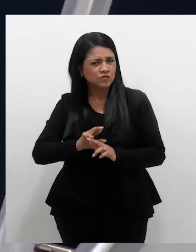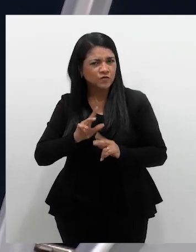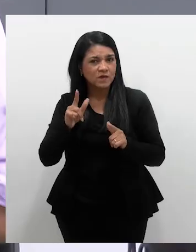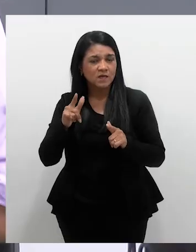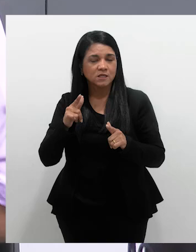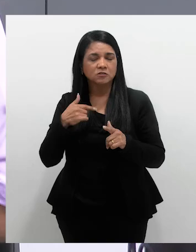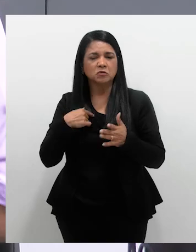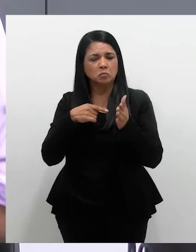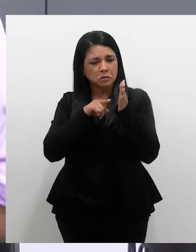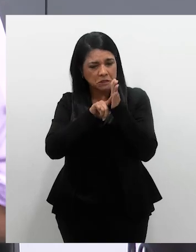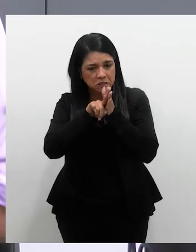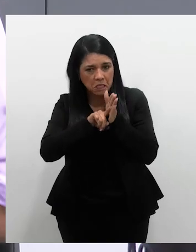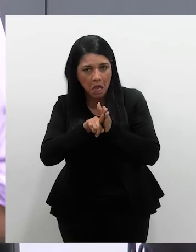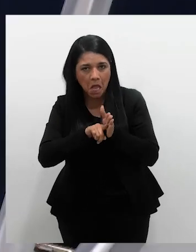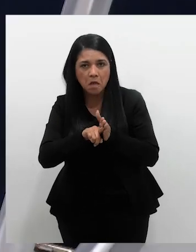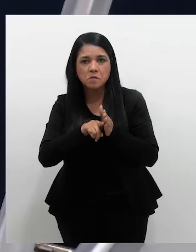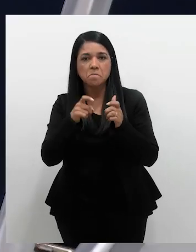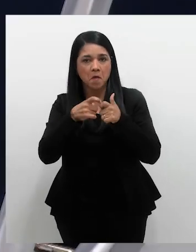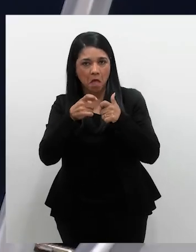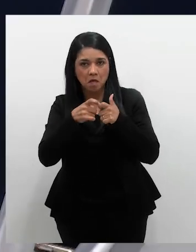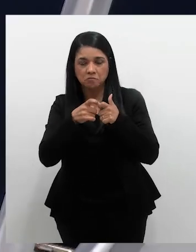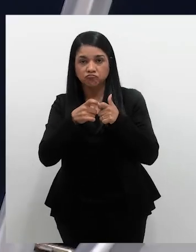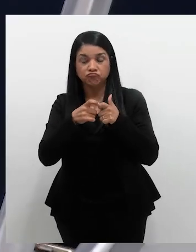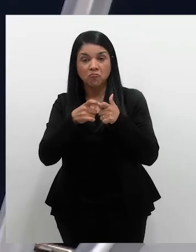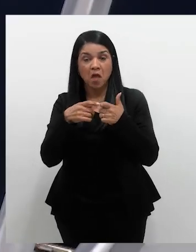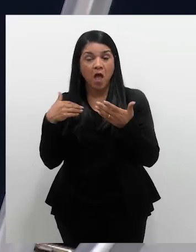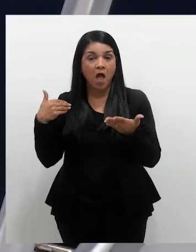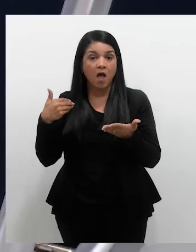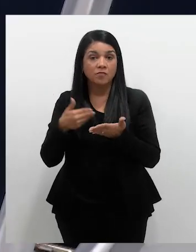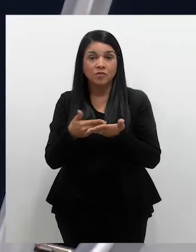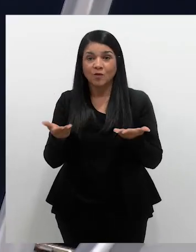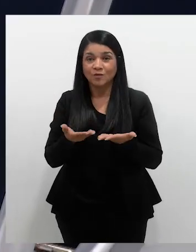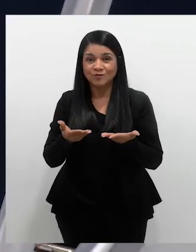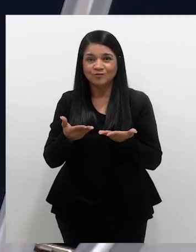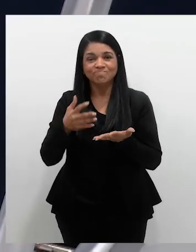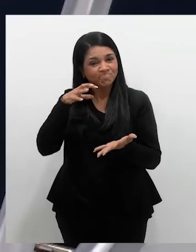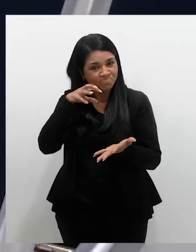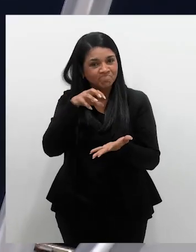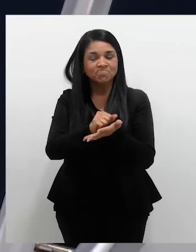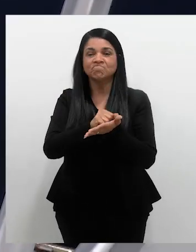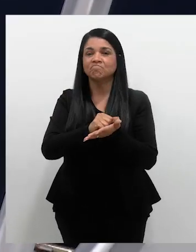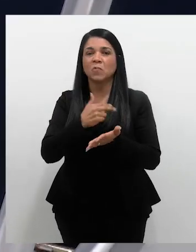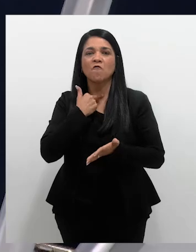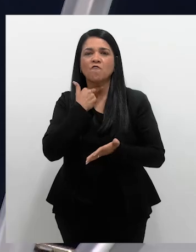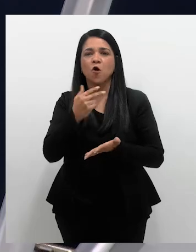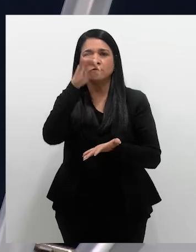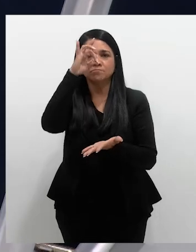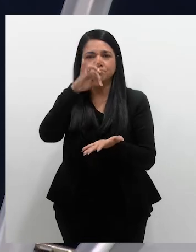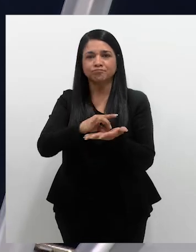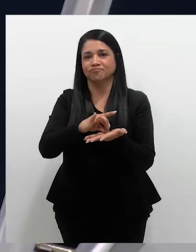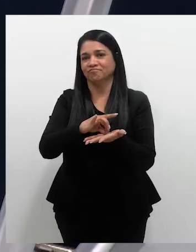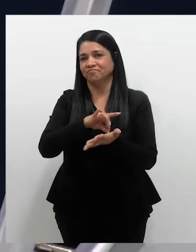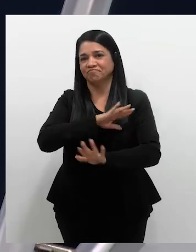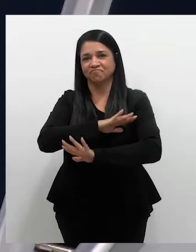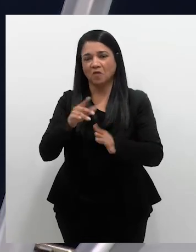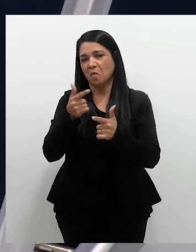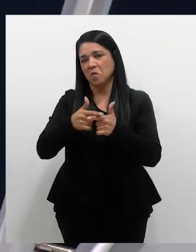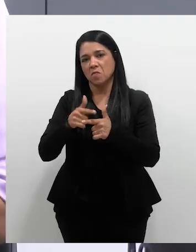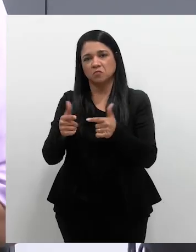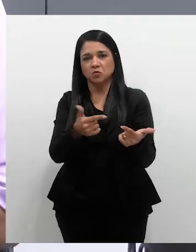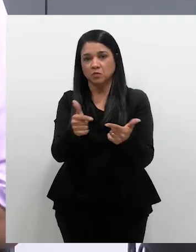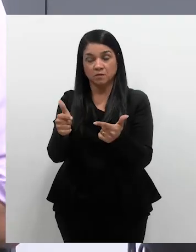né? Eu fiz todos os exames e até hoje meu registro vocal é esse mesmo. É legal. Eu não tenho nenhum problema. Me